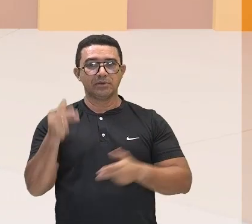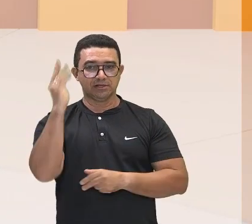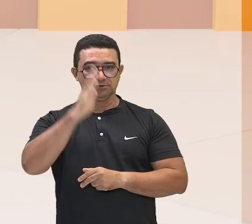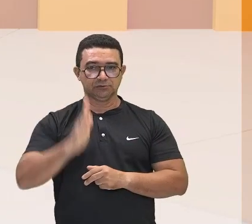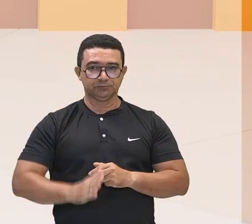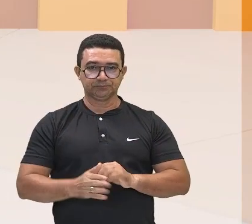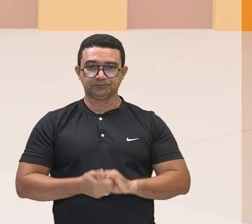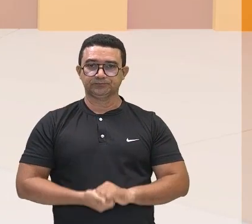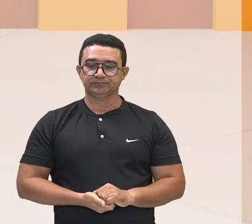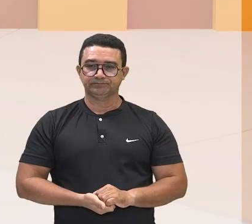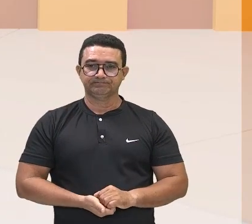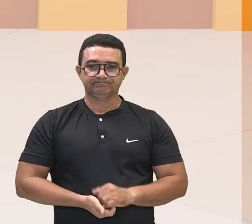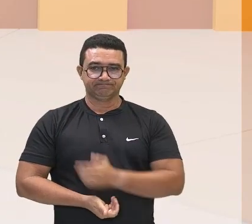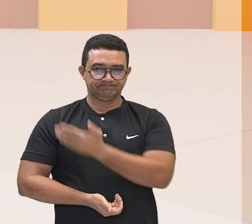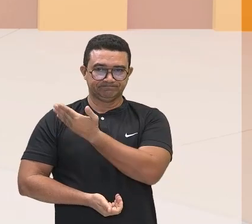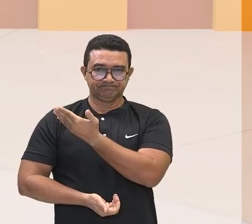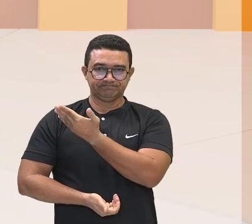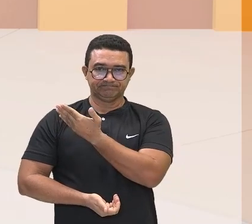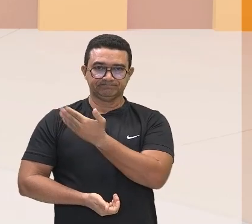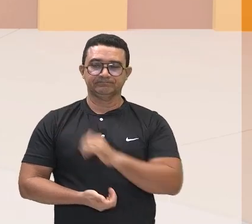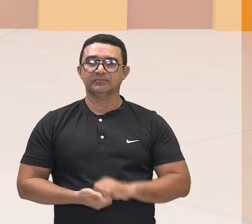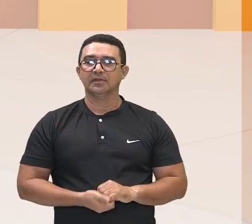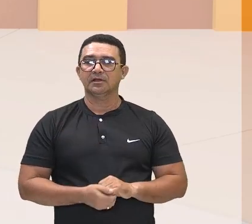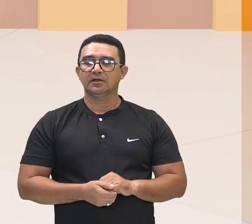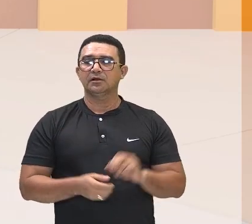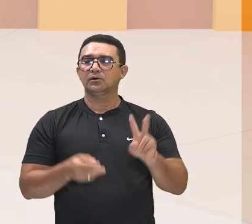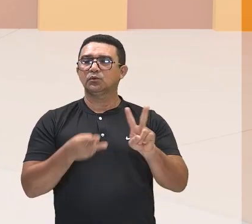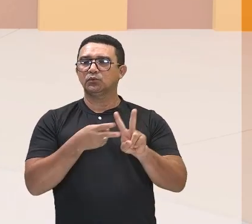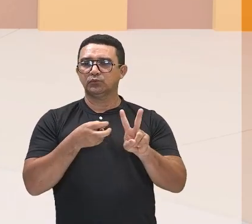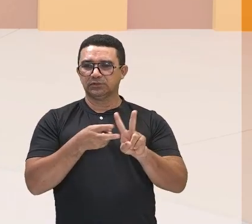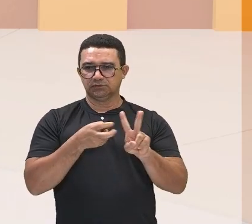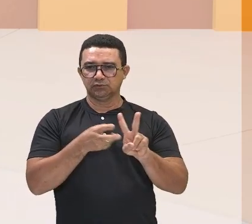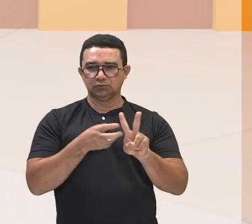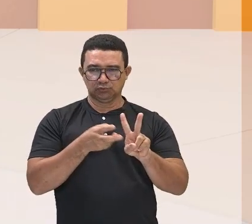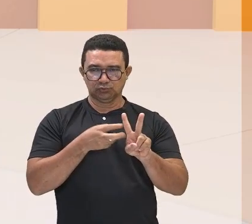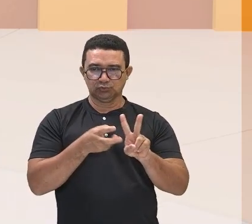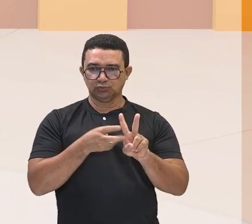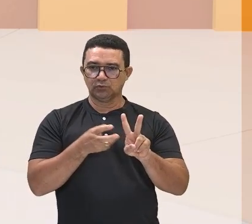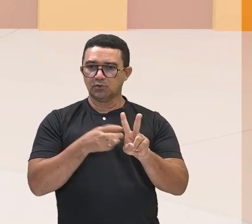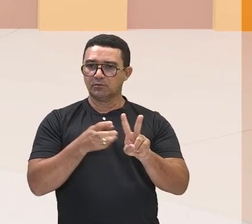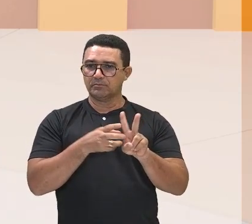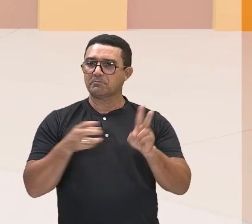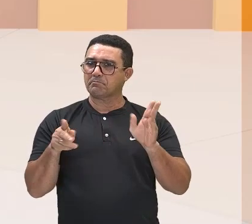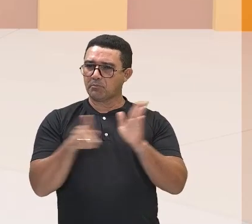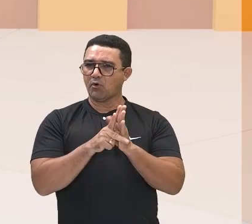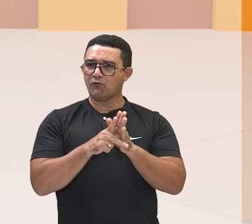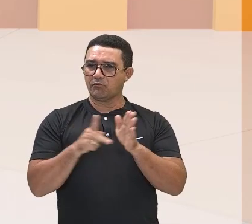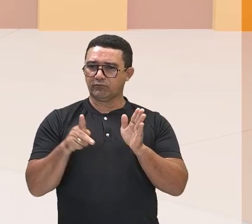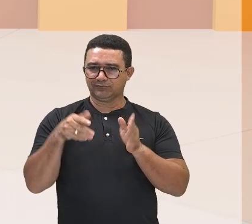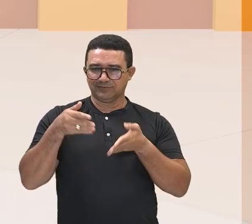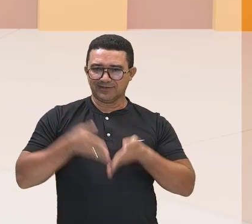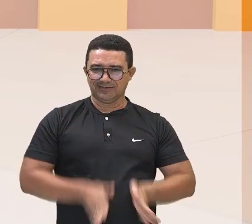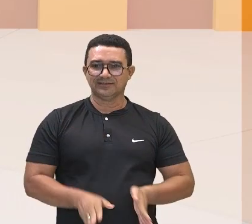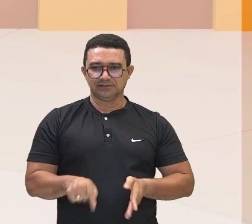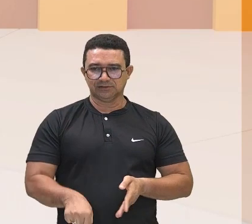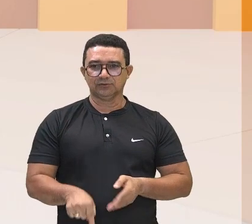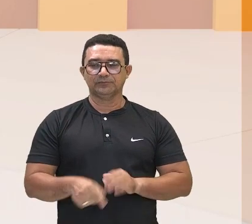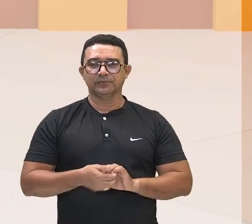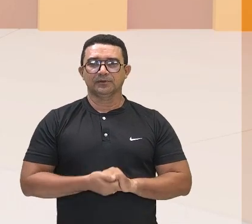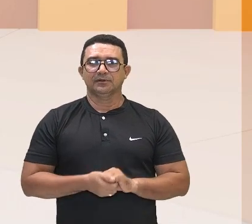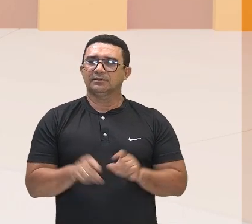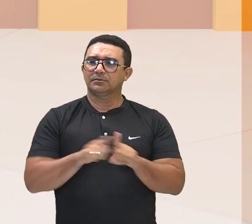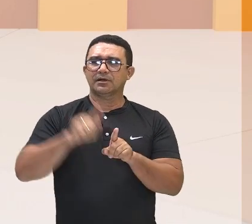aqui estão elas, que vai ser o indígena, que é o nosso povo nativo, vamos ter os africanos, que vieram para o